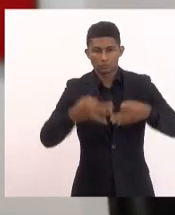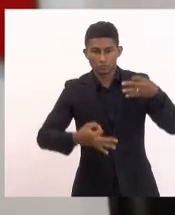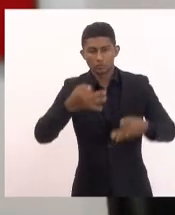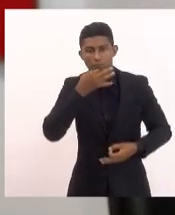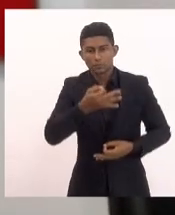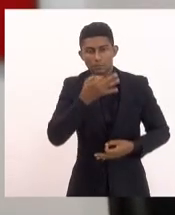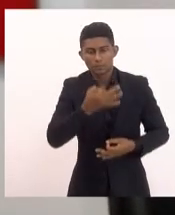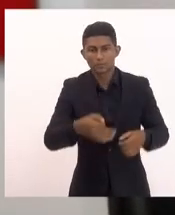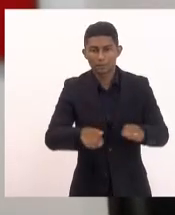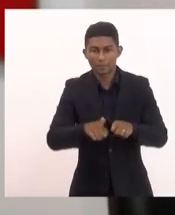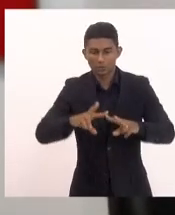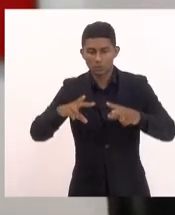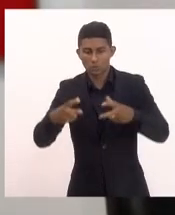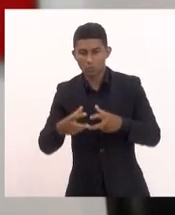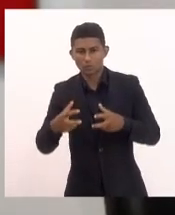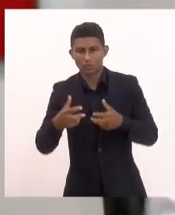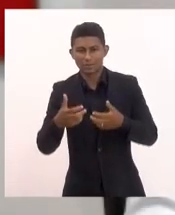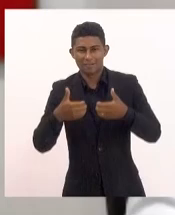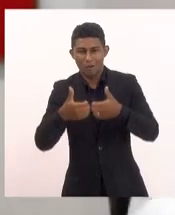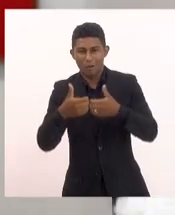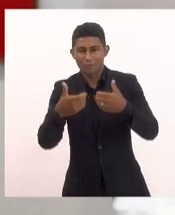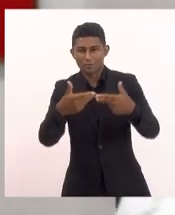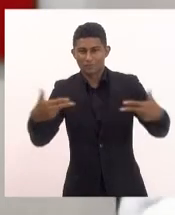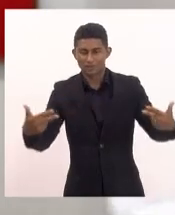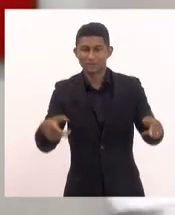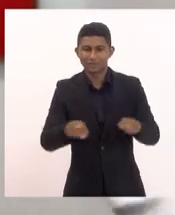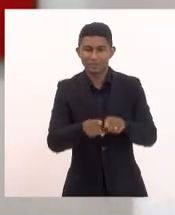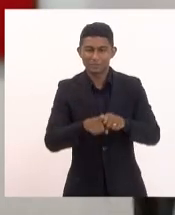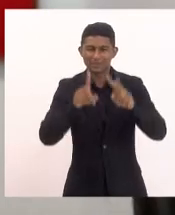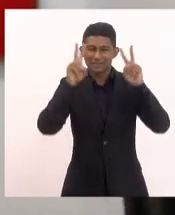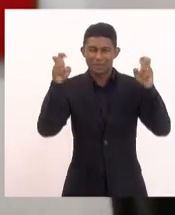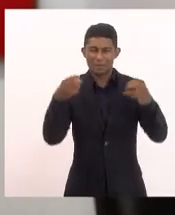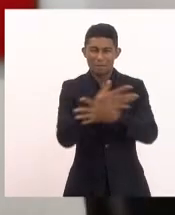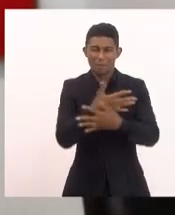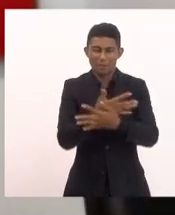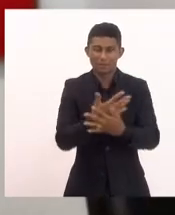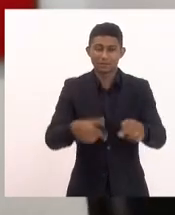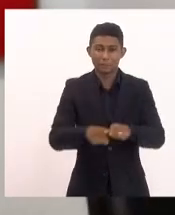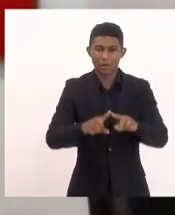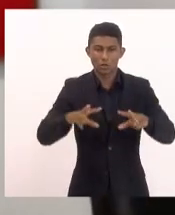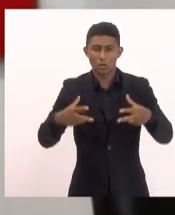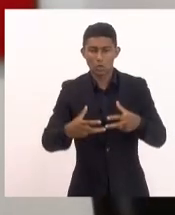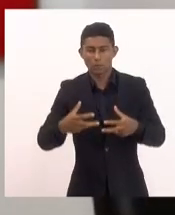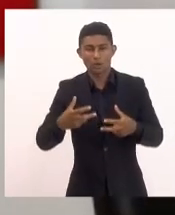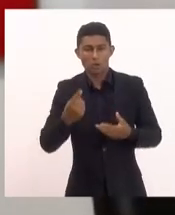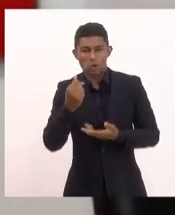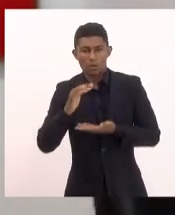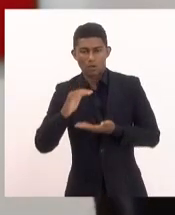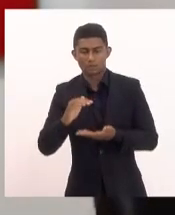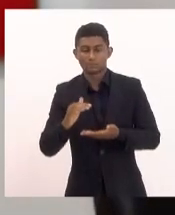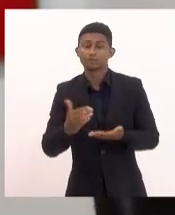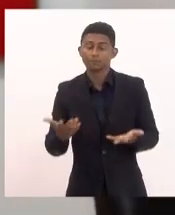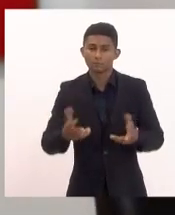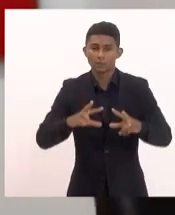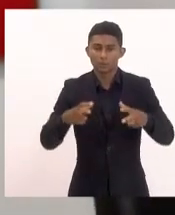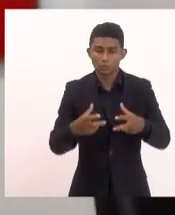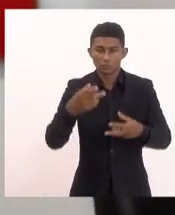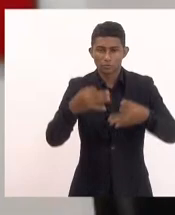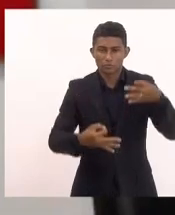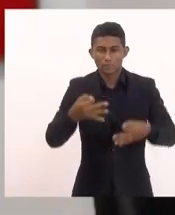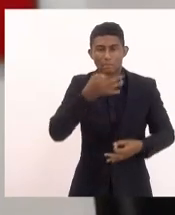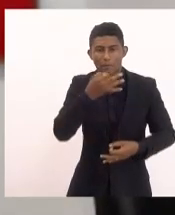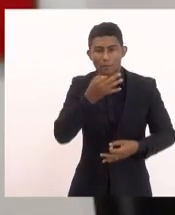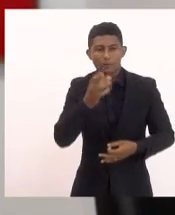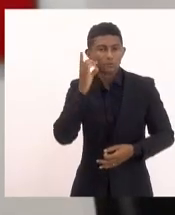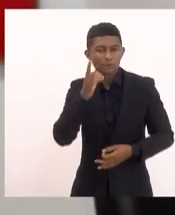de Transportes, de Economia, de Assuntos Municipais, Desenvolvimento Regional e de Orçamento. Para emitir parecer pela Comissão de Constituição e Justiça, deputado Márcio